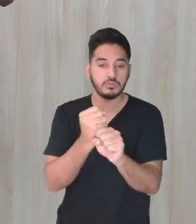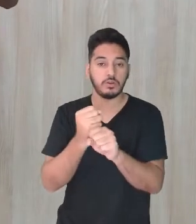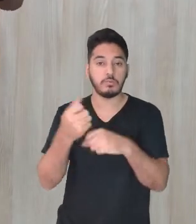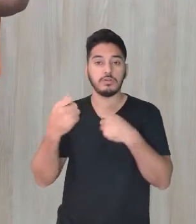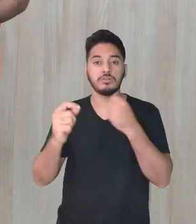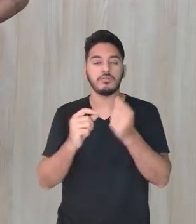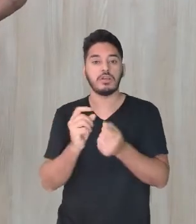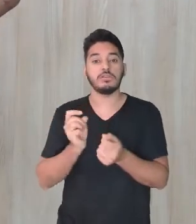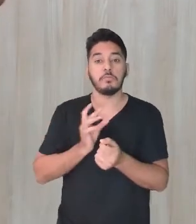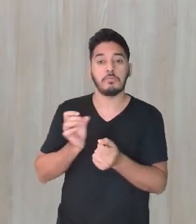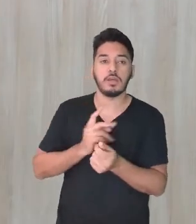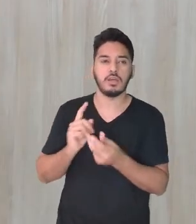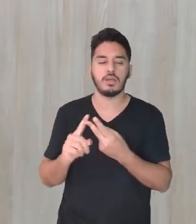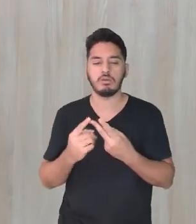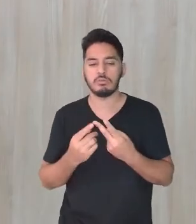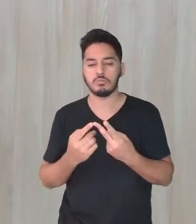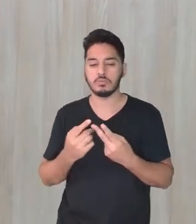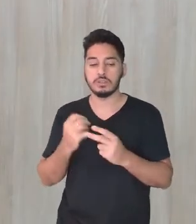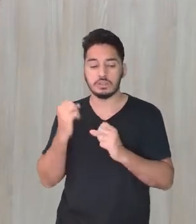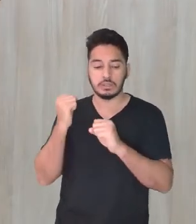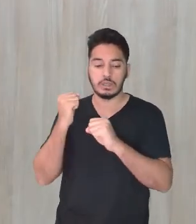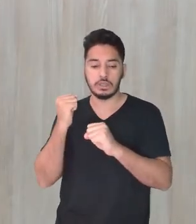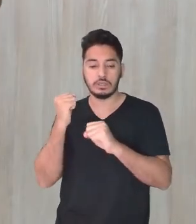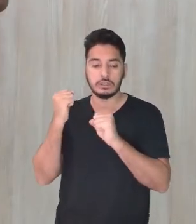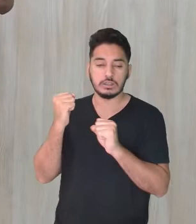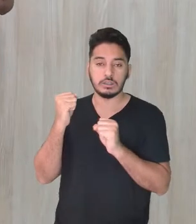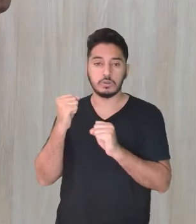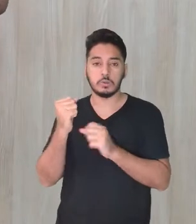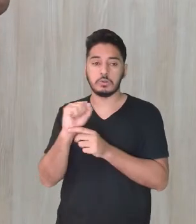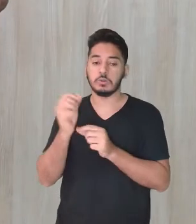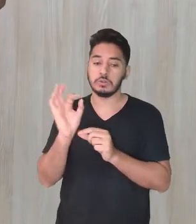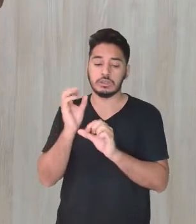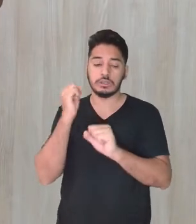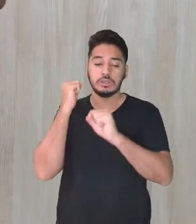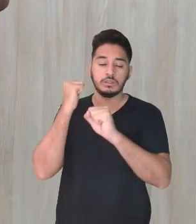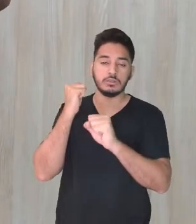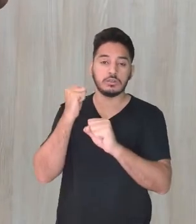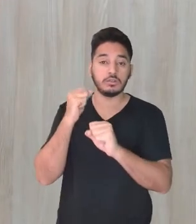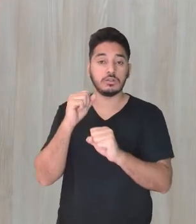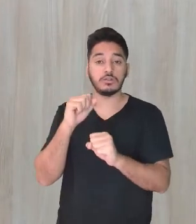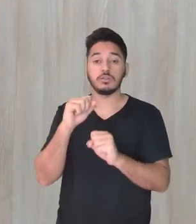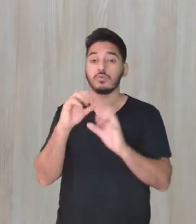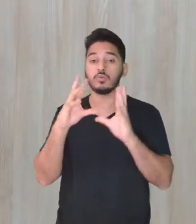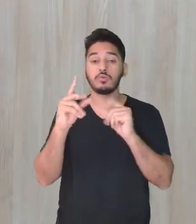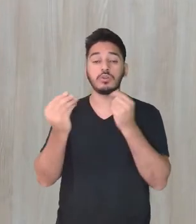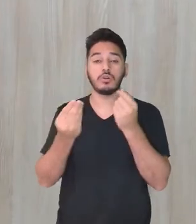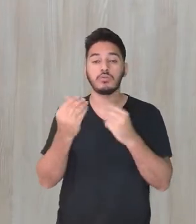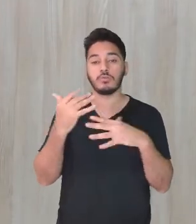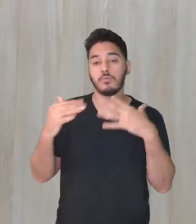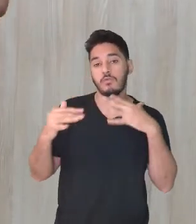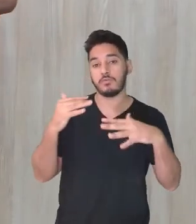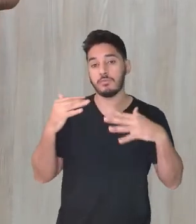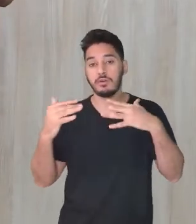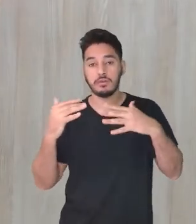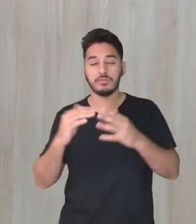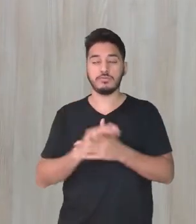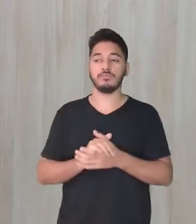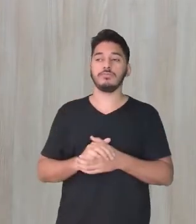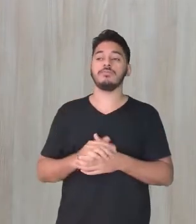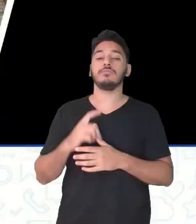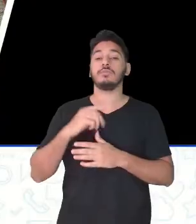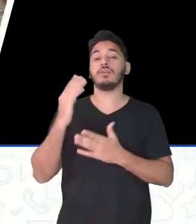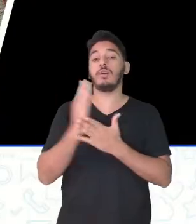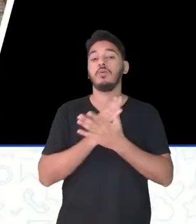de medo, de incerteza, né, a insegurança, e tudo isso era expressado através de movimentos do corpo. Tem aí